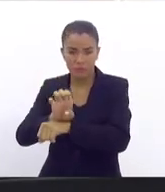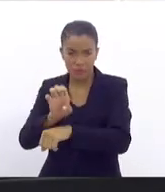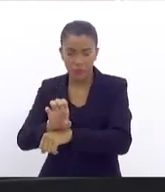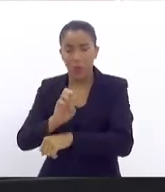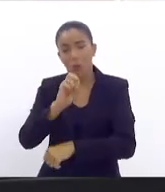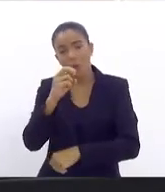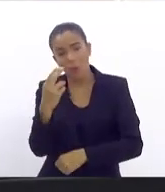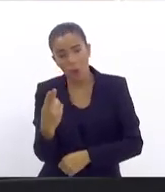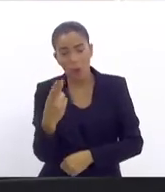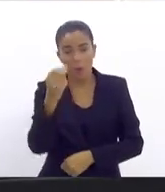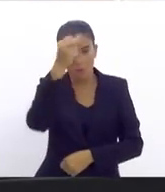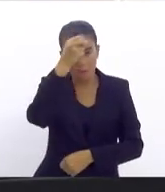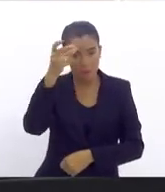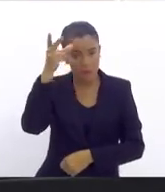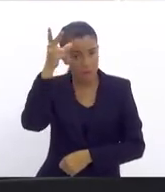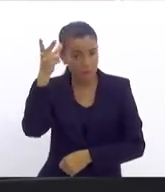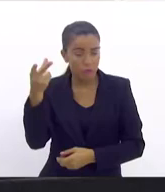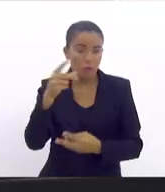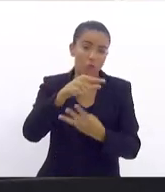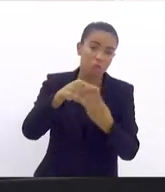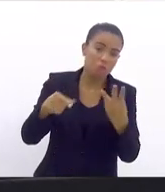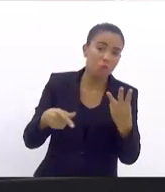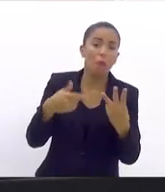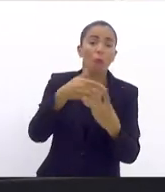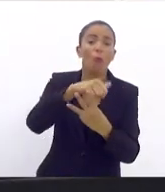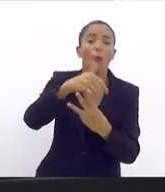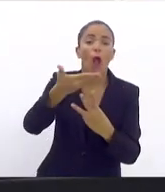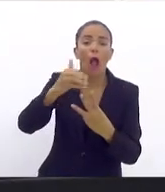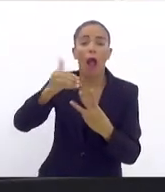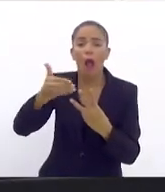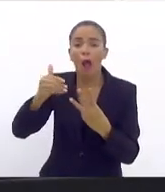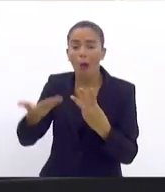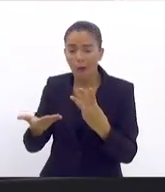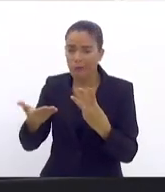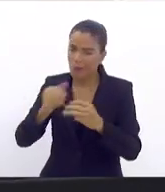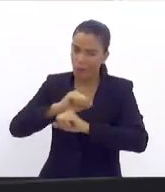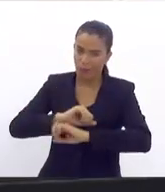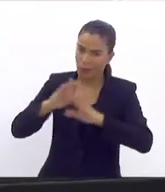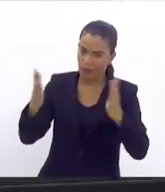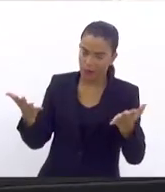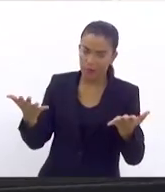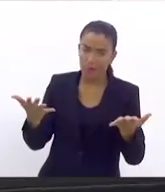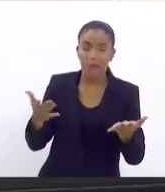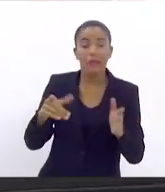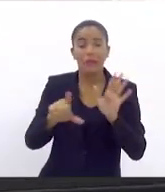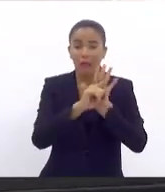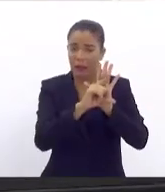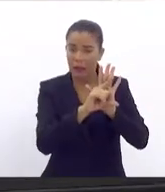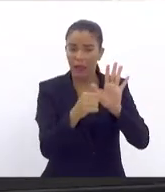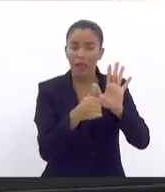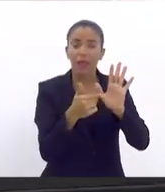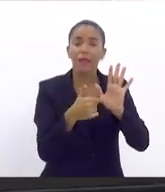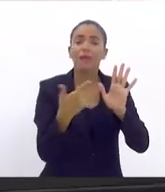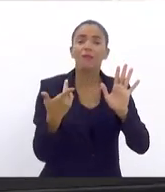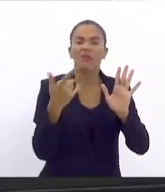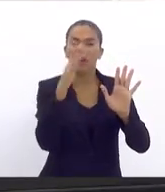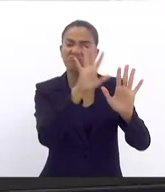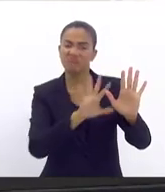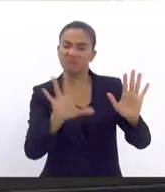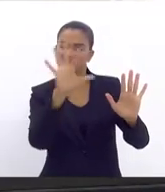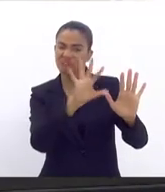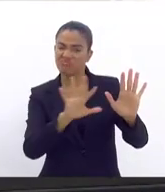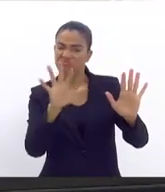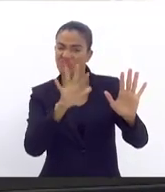própria prefeitura, não é? Então, isso não é claro. E a lei não pode ficar subentendida com